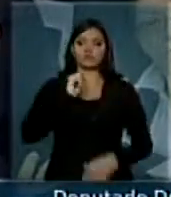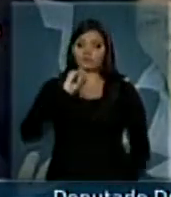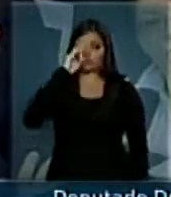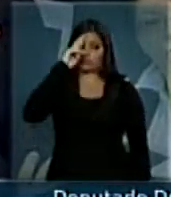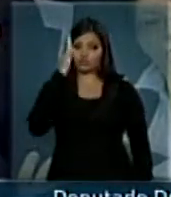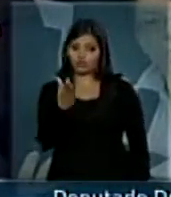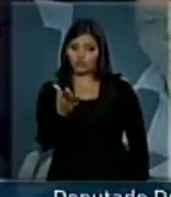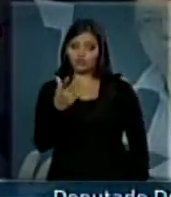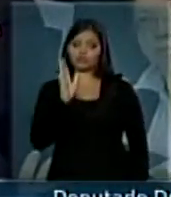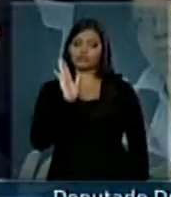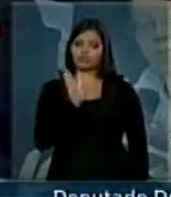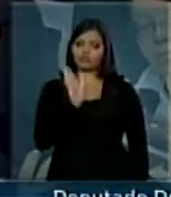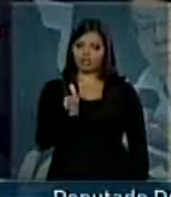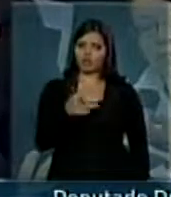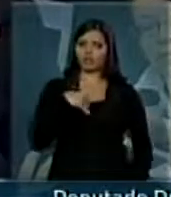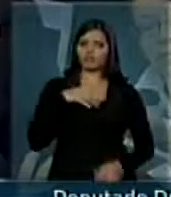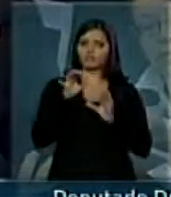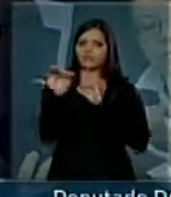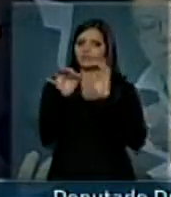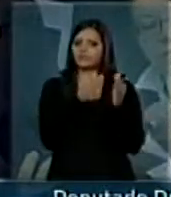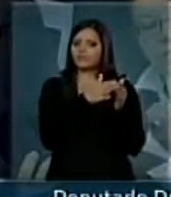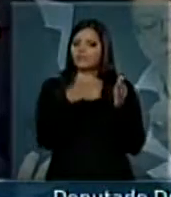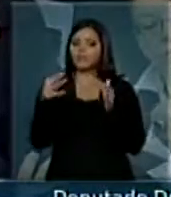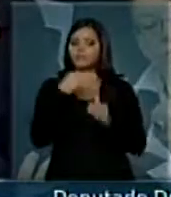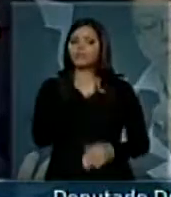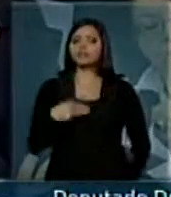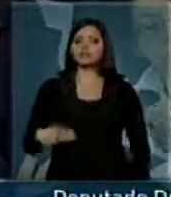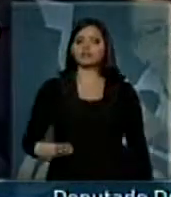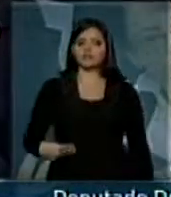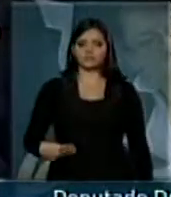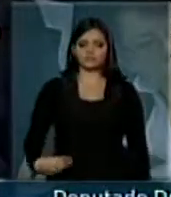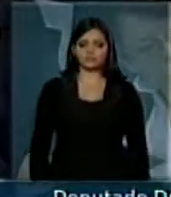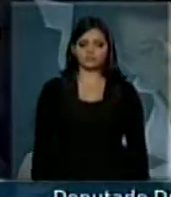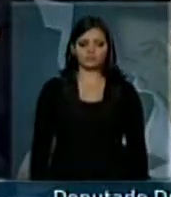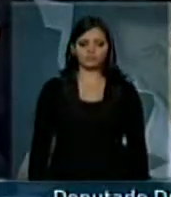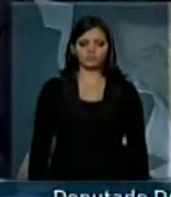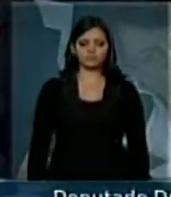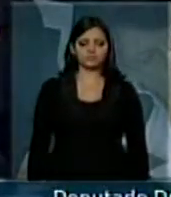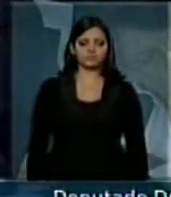já tomou, nesse período que é ministro, desde que